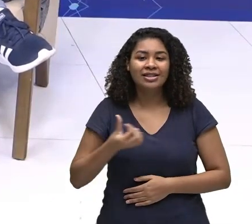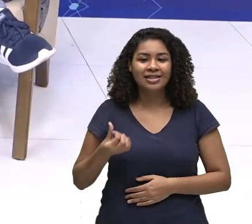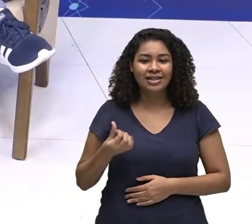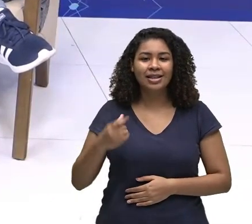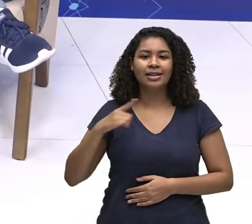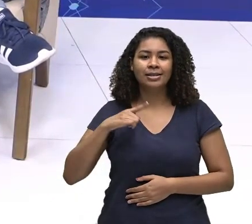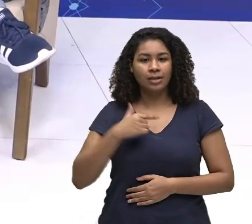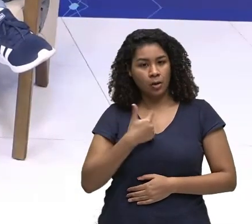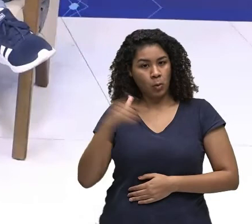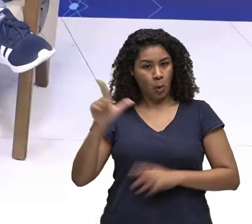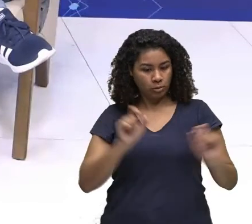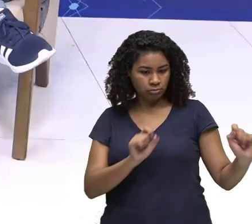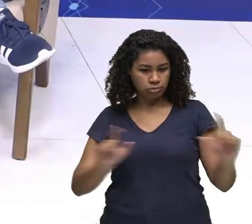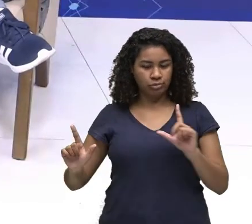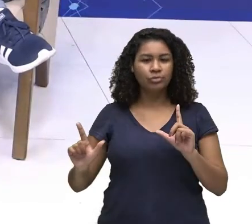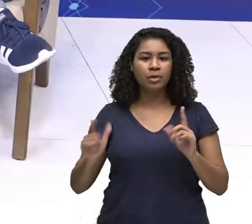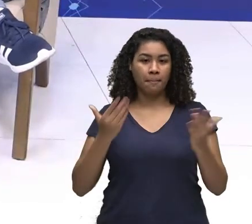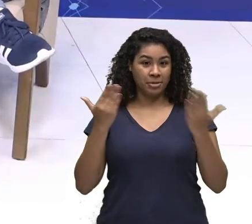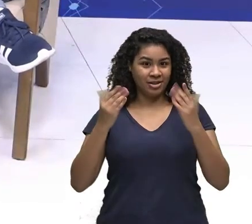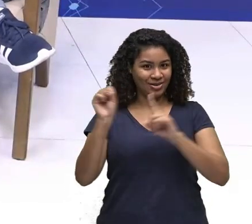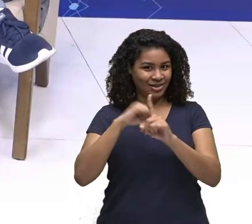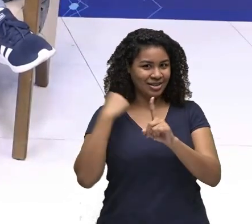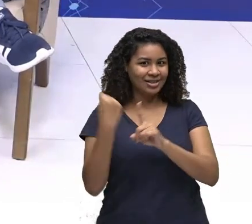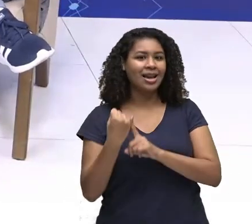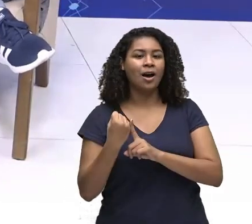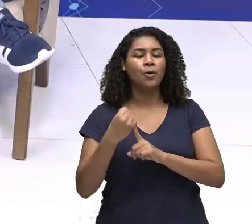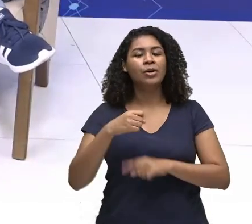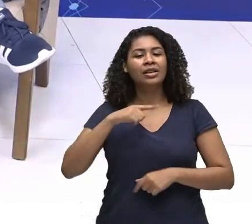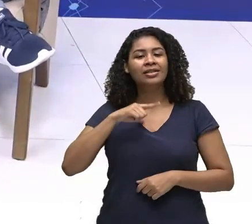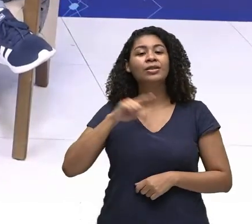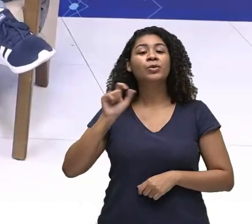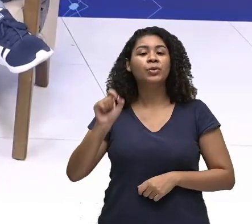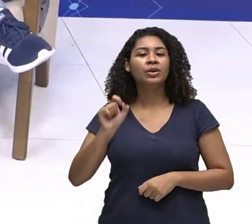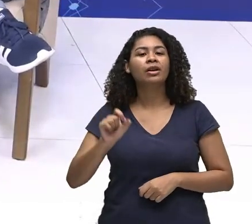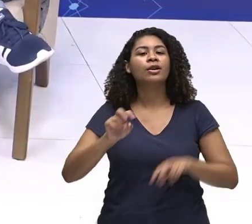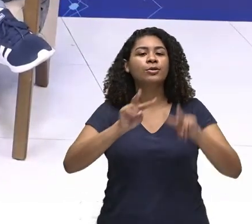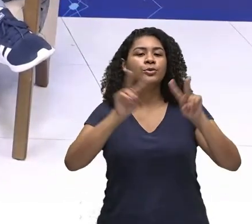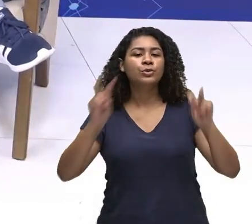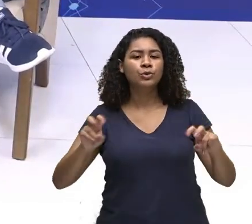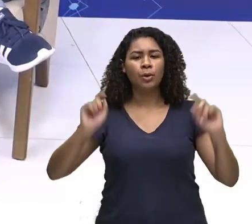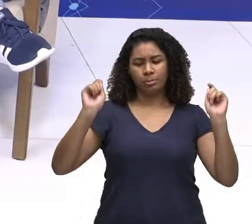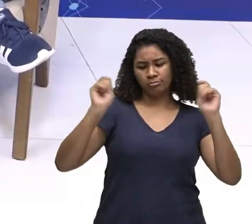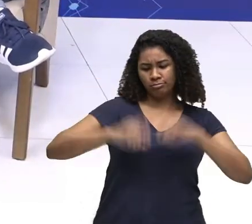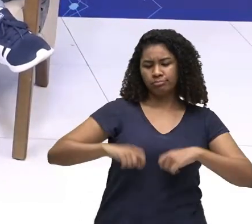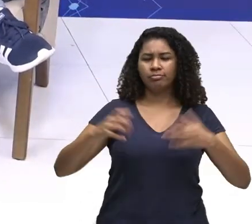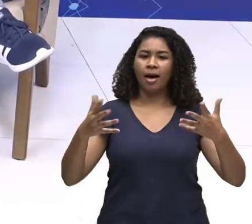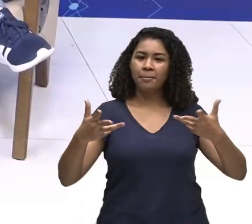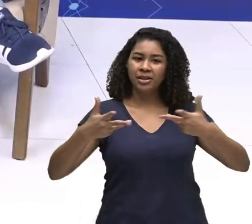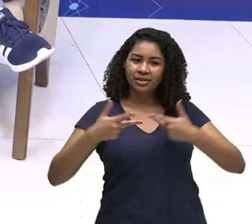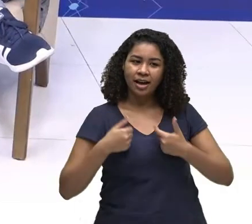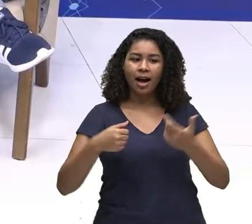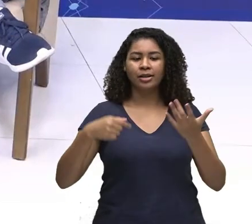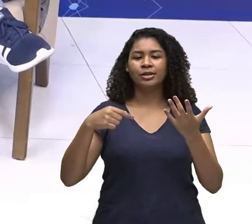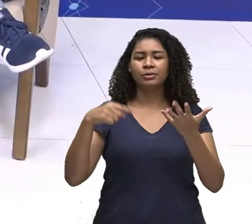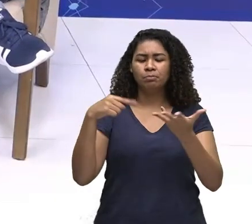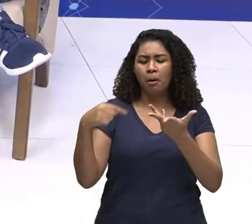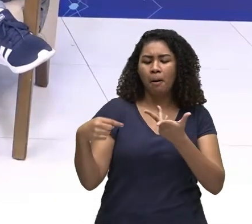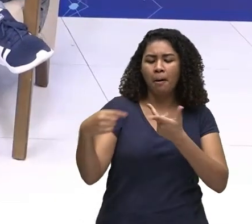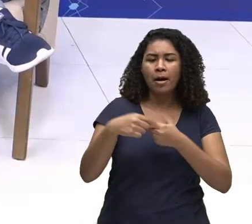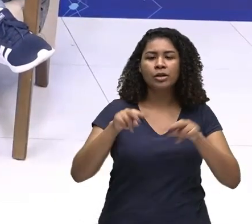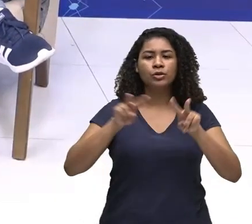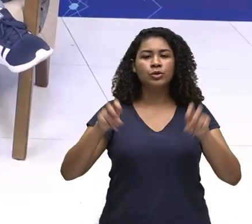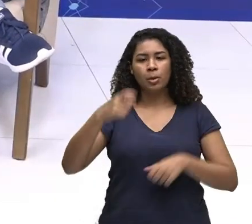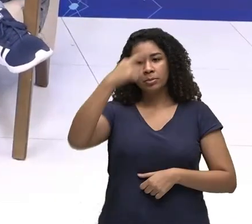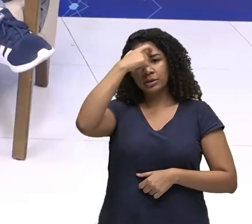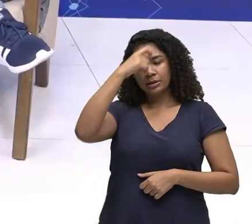próximo programa psicossocial, trazendo novamente essas competências, discutindo outros aspectos da cidadania, responsabilidade e